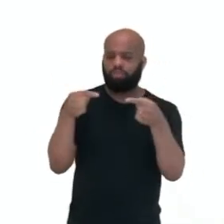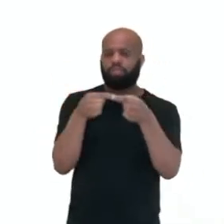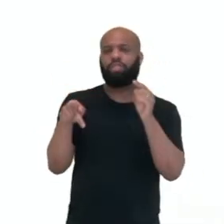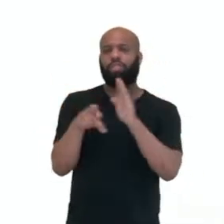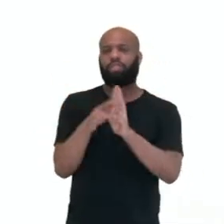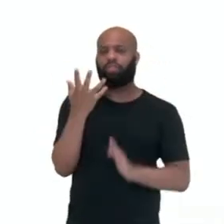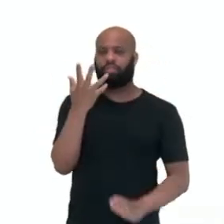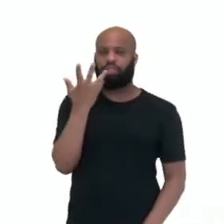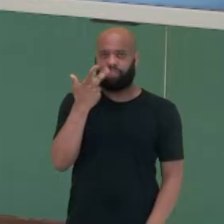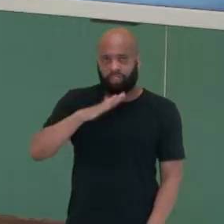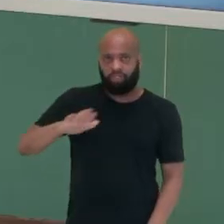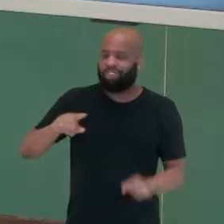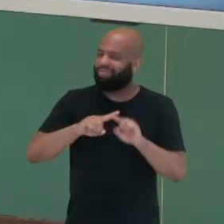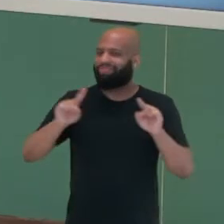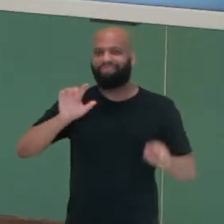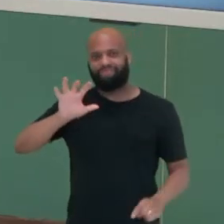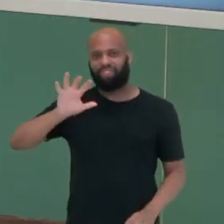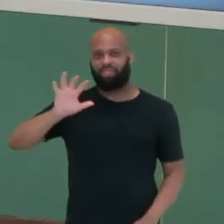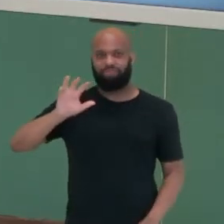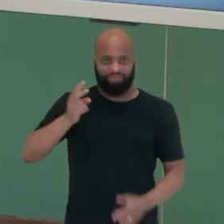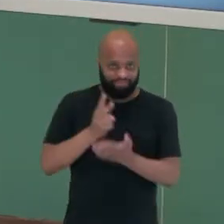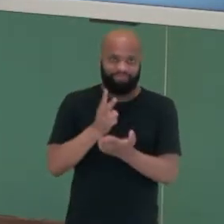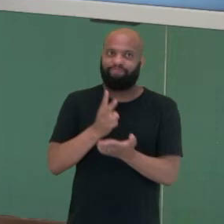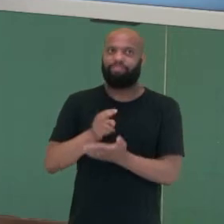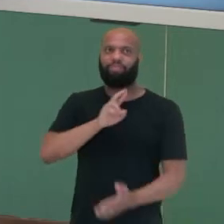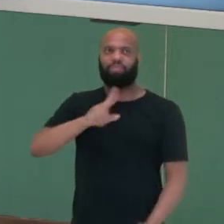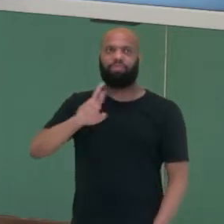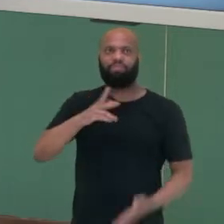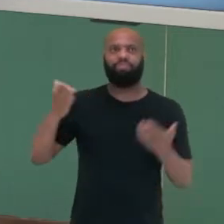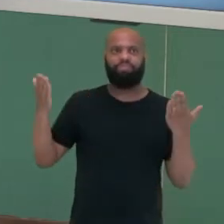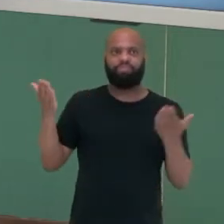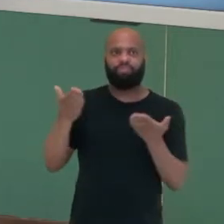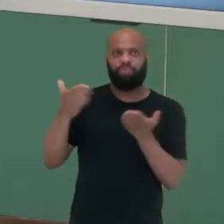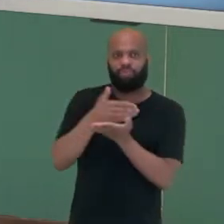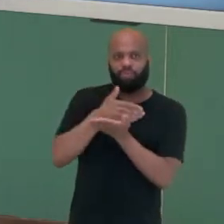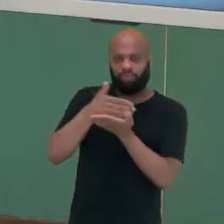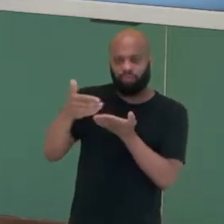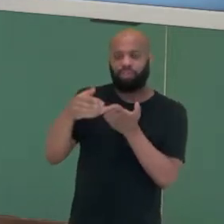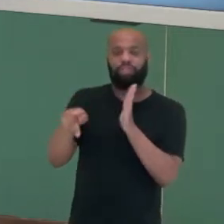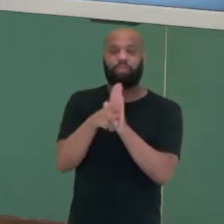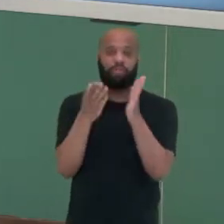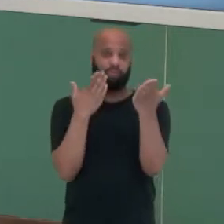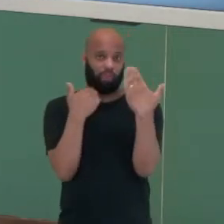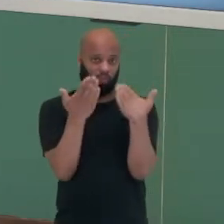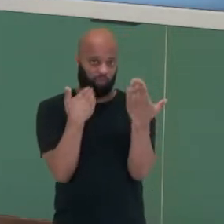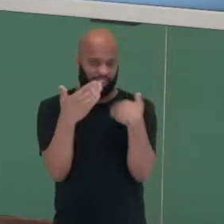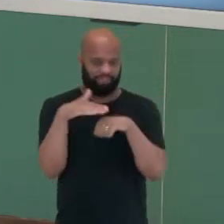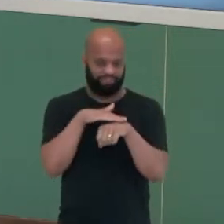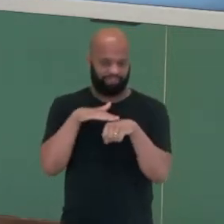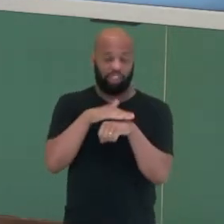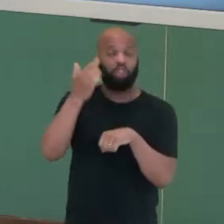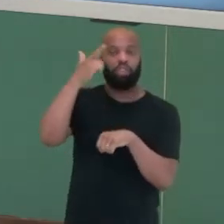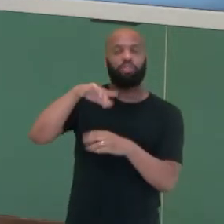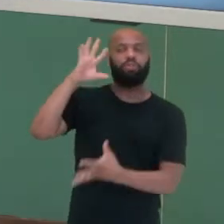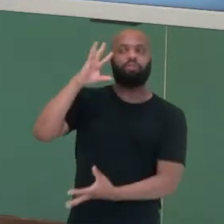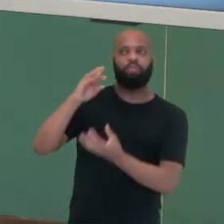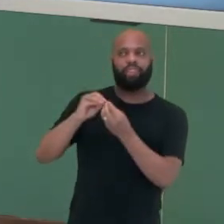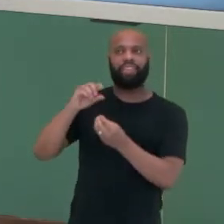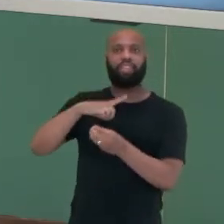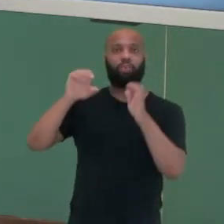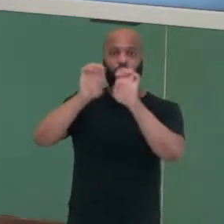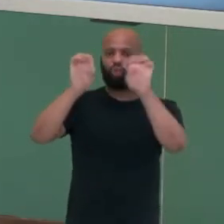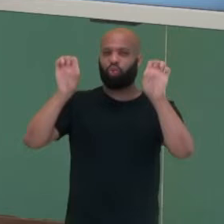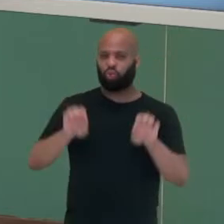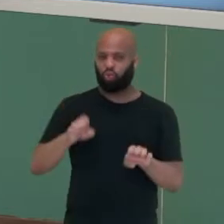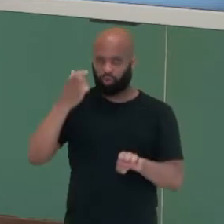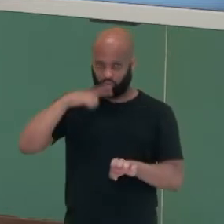costuma acontecer. Então, vocês já perceberam que nesse início deste bate-papo, dá para entender que tem uma estrutura já,